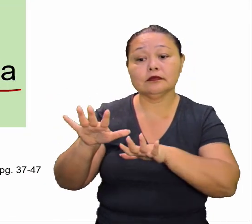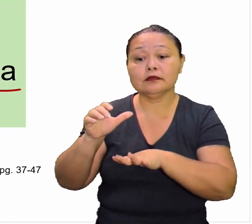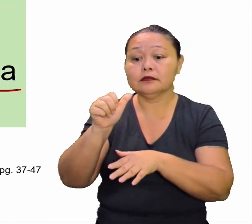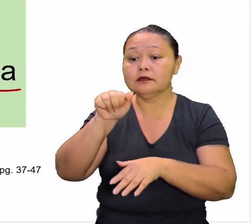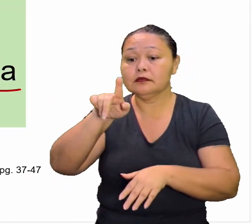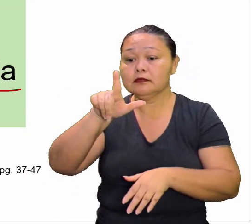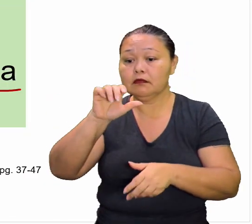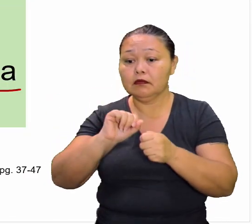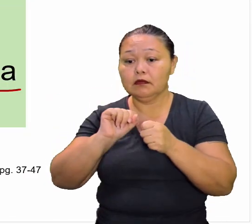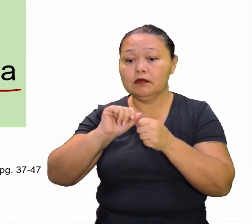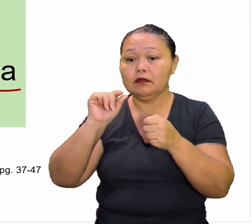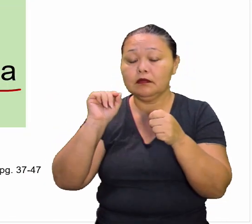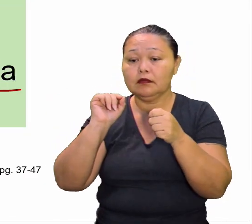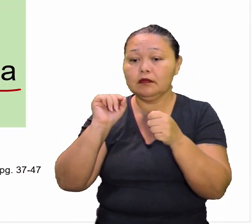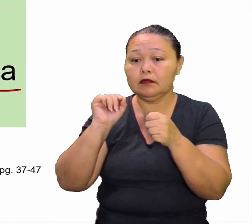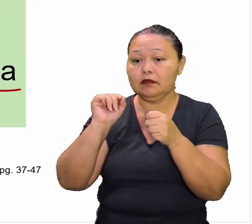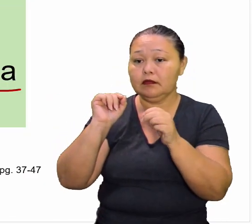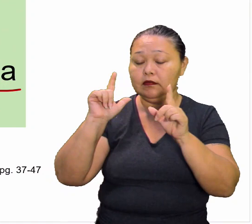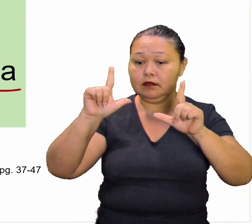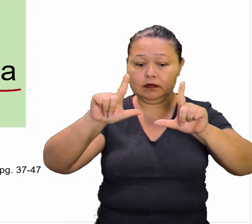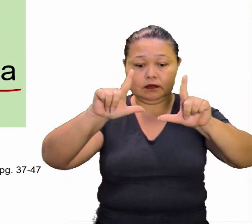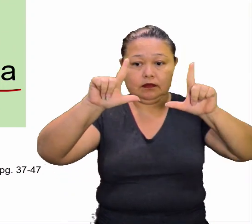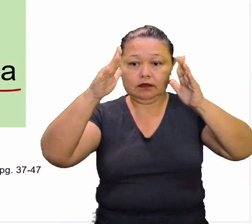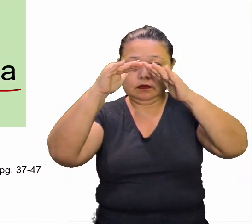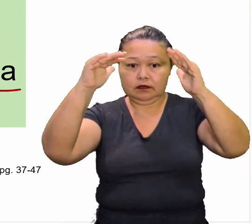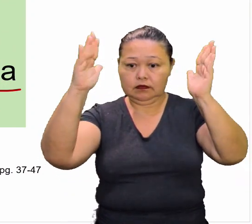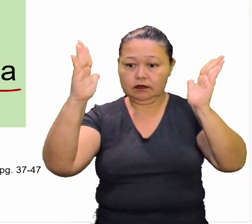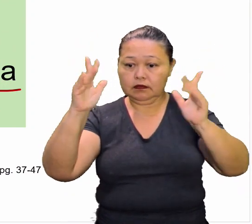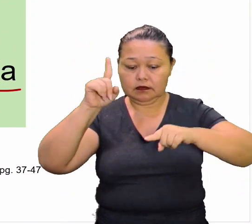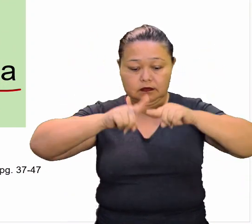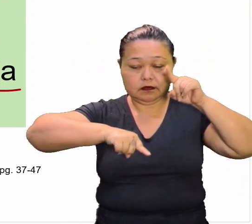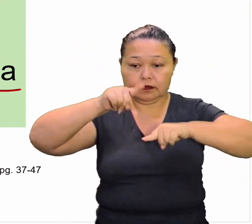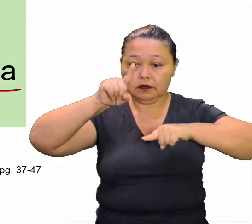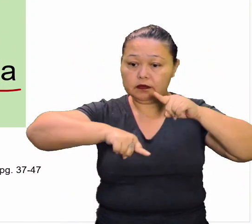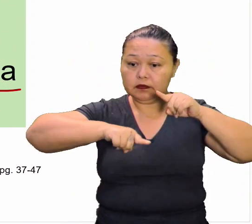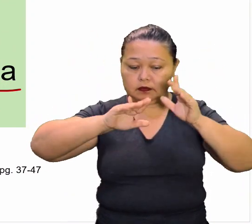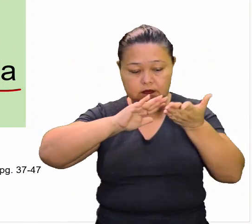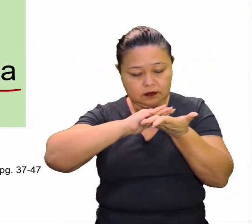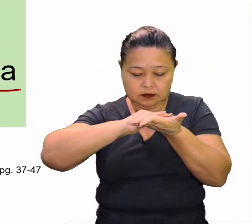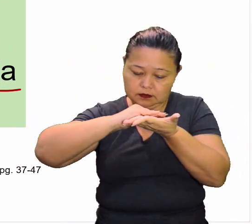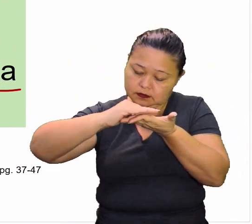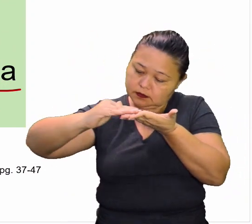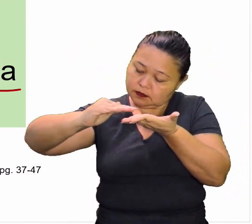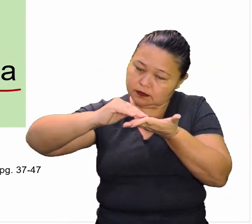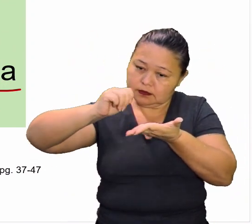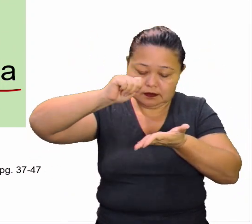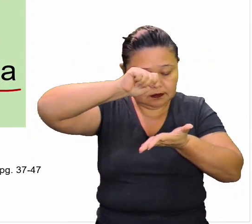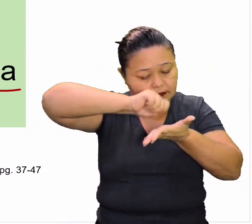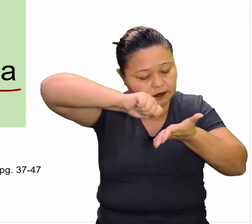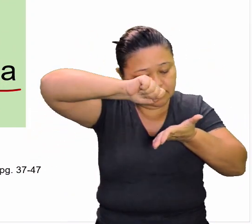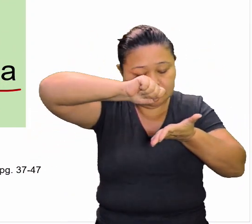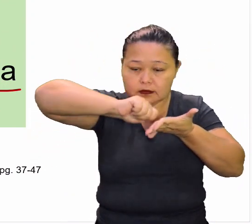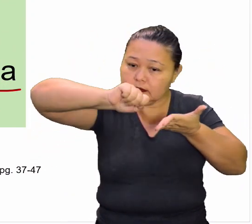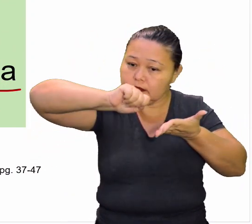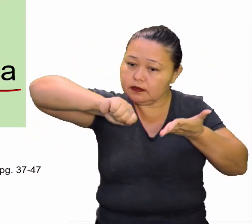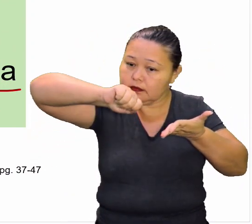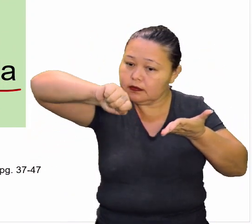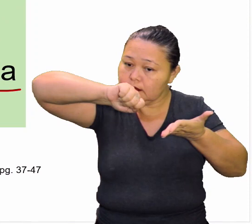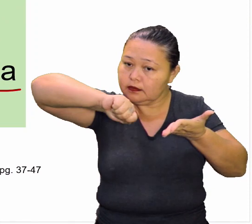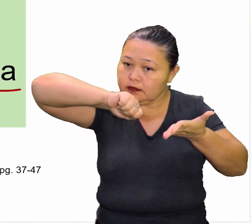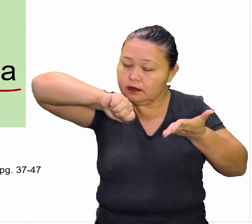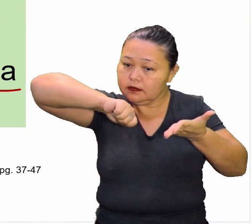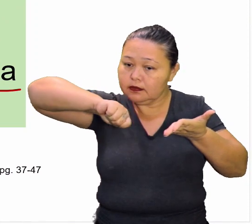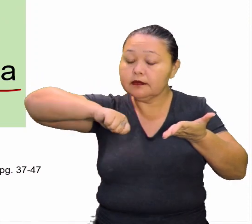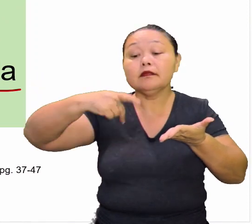argila, fazia o material mais plano, e aqui ele começava a esculpir nesse material. Ou